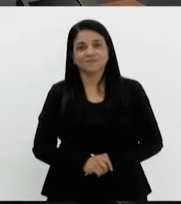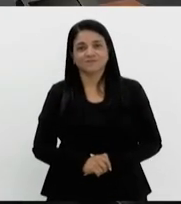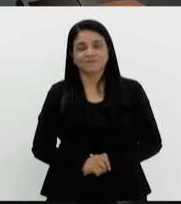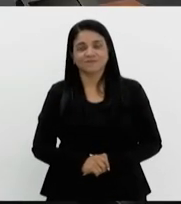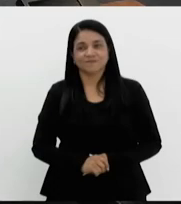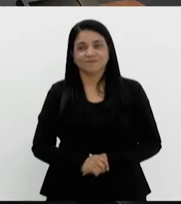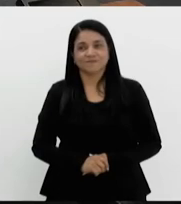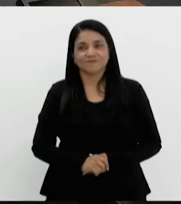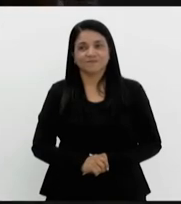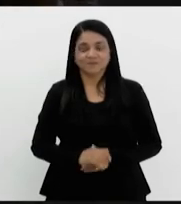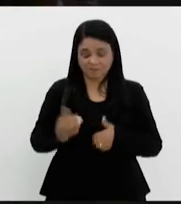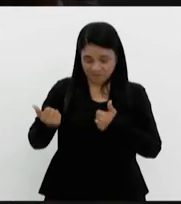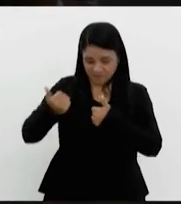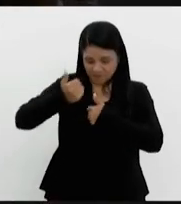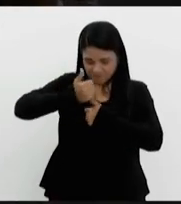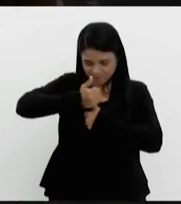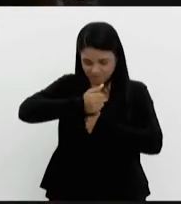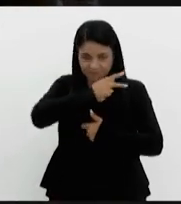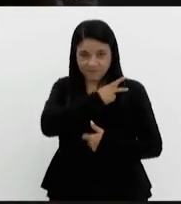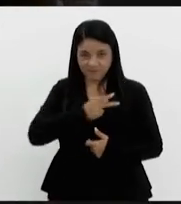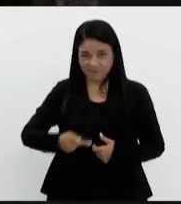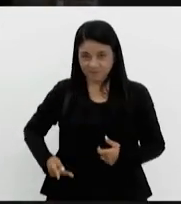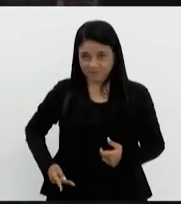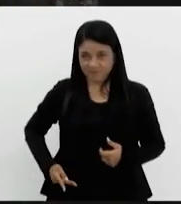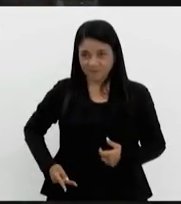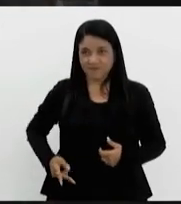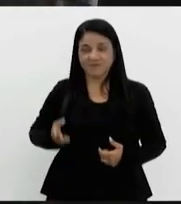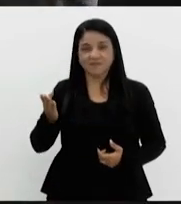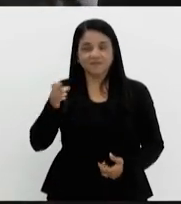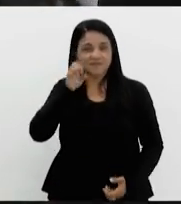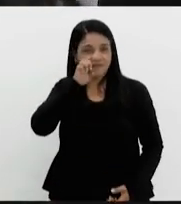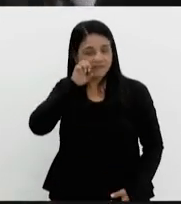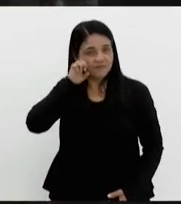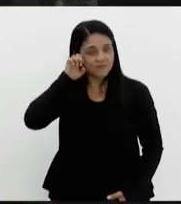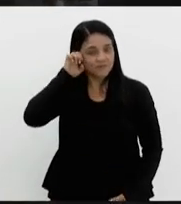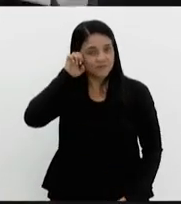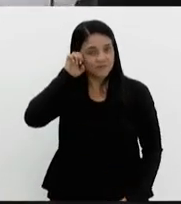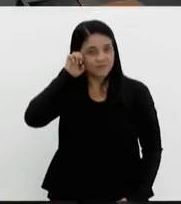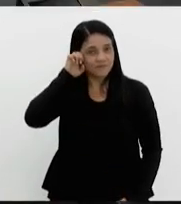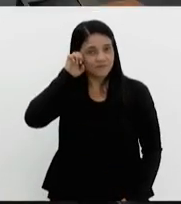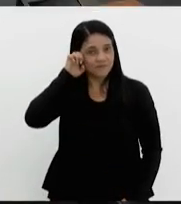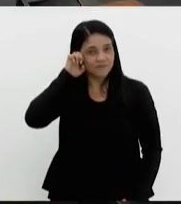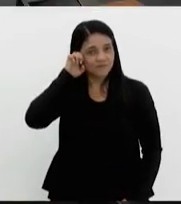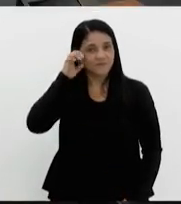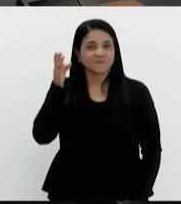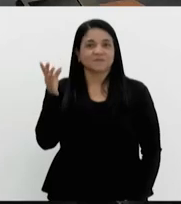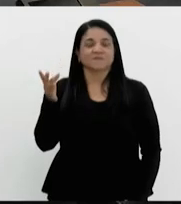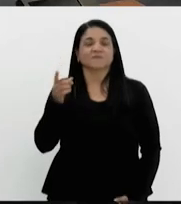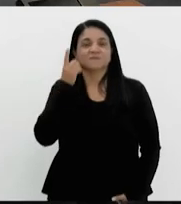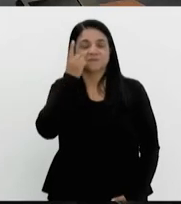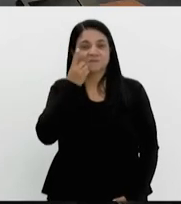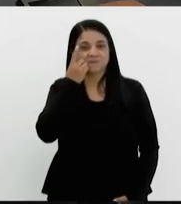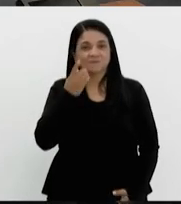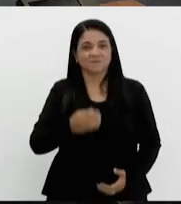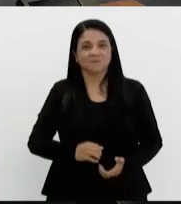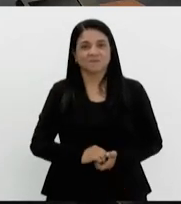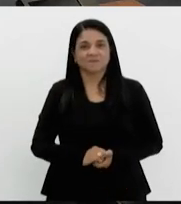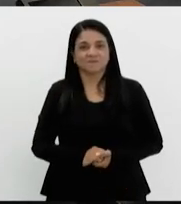Passo a presidência da sessão para a nobre deputada Érica